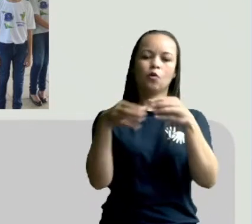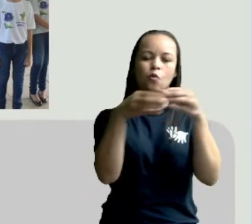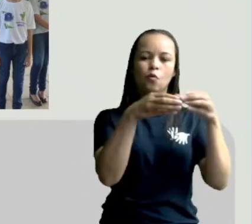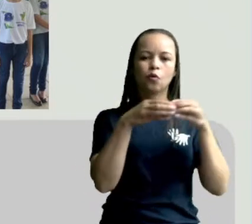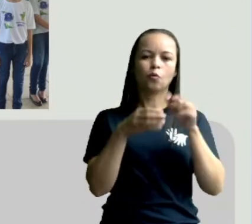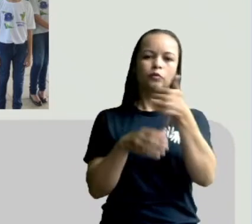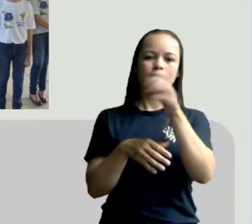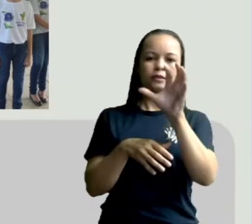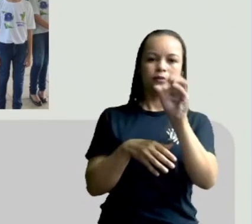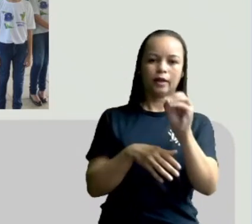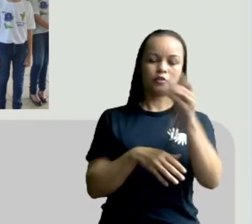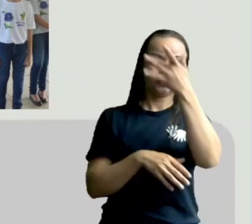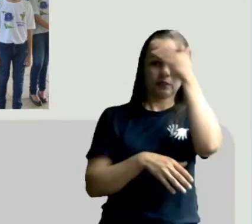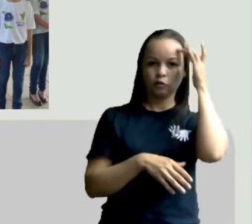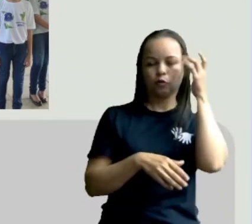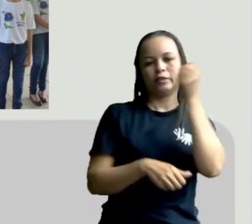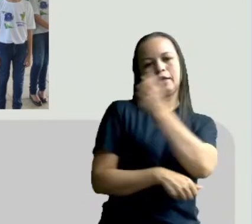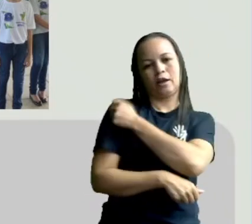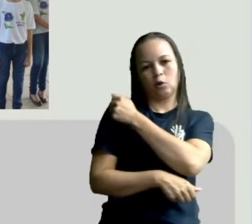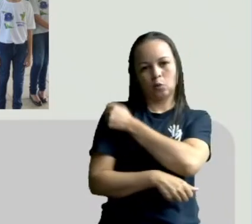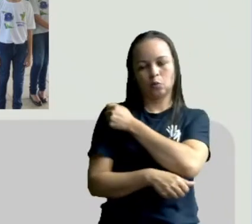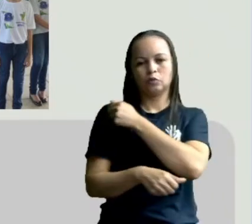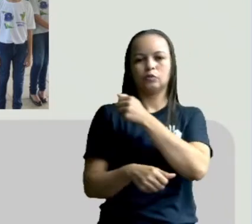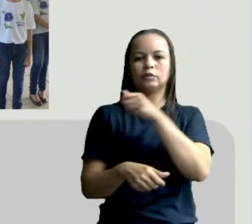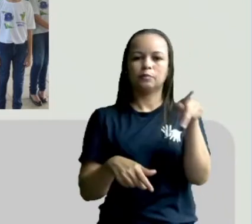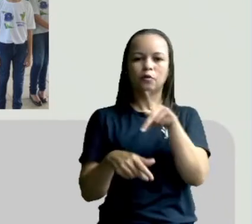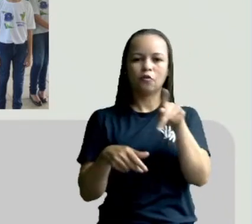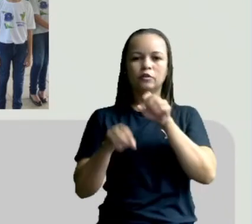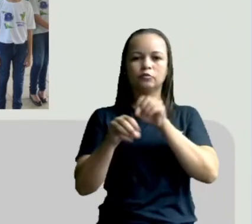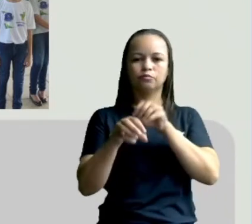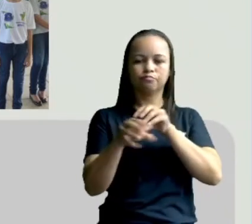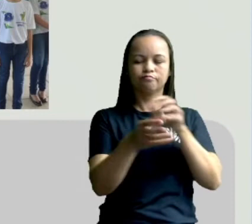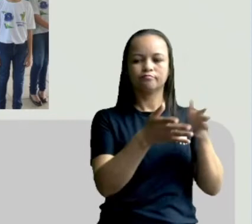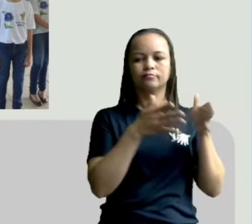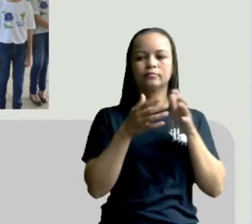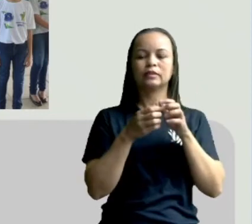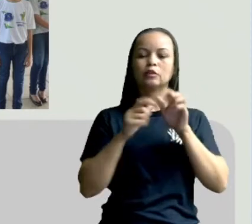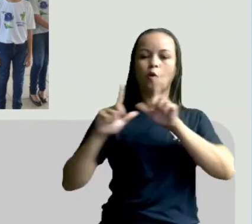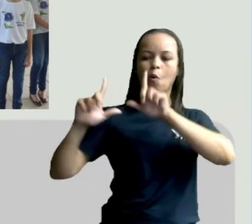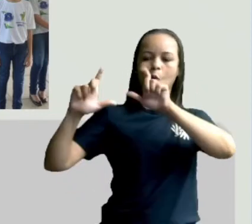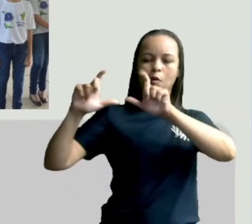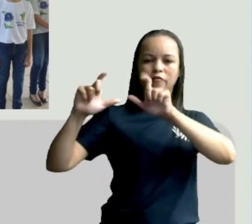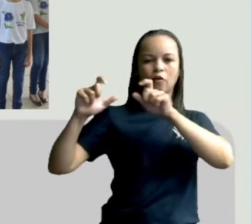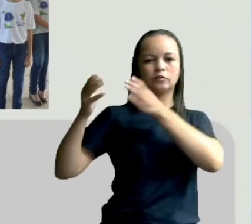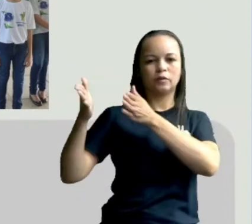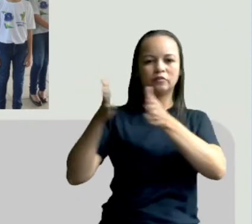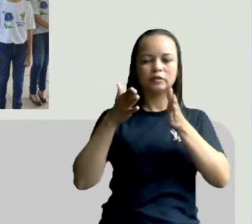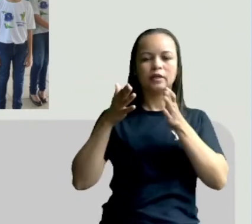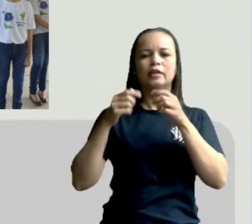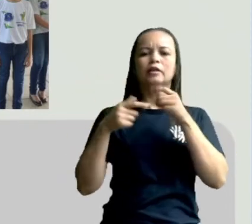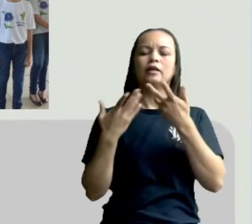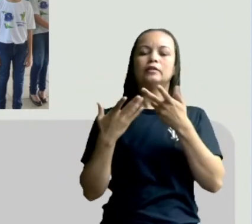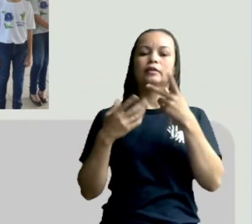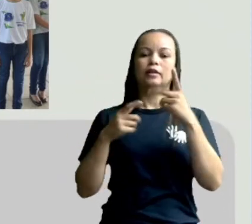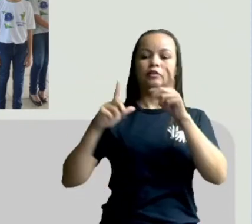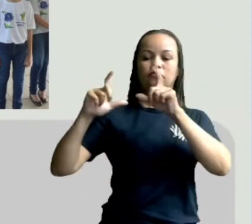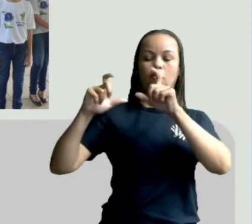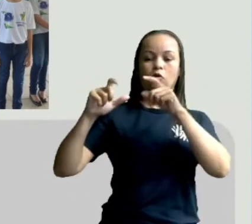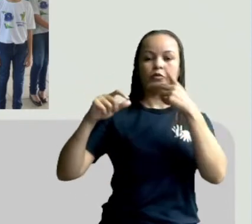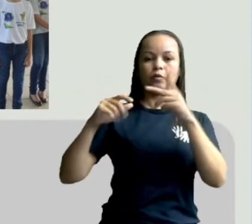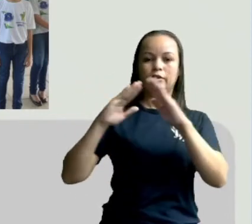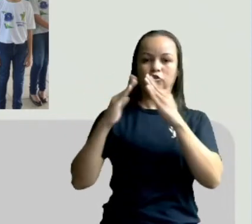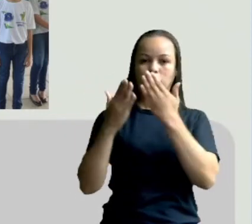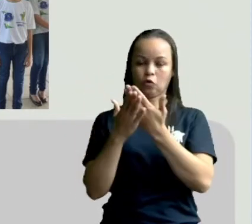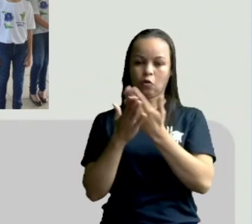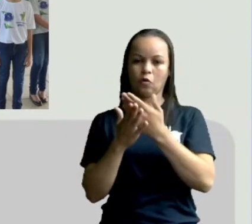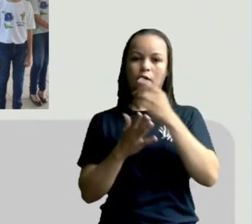estudantes e profissionais da educação. Então, eu trouxe para vocês aqui algumas fotos, ó. Esses são os alunos da Escola Municipal Duque de Caxias, que é a